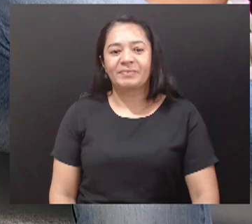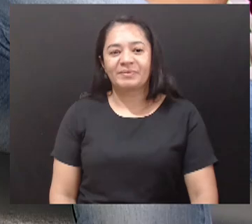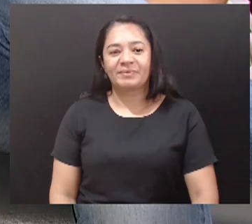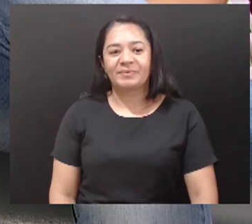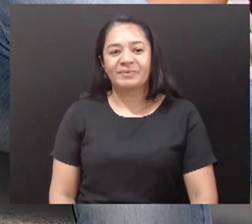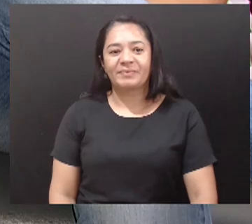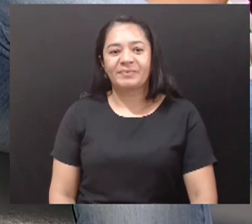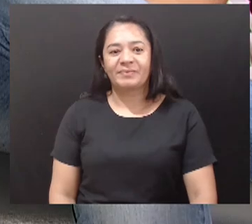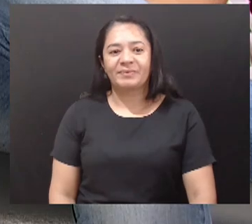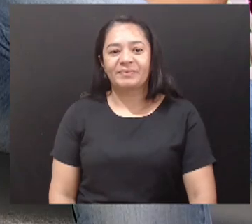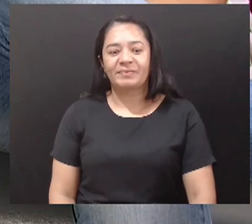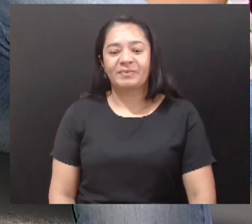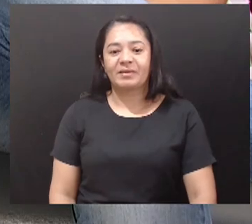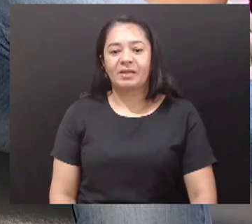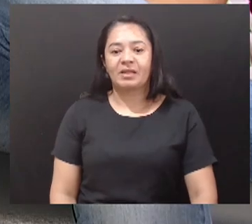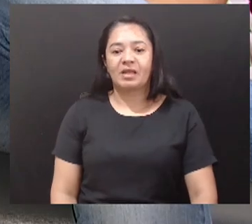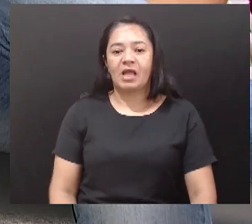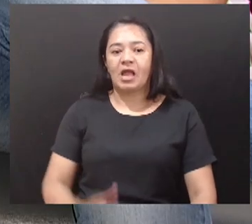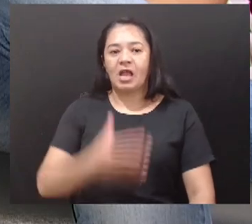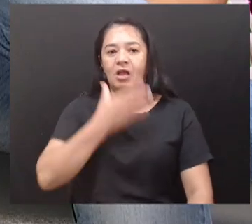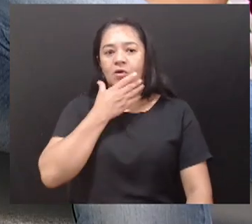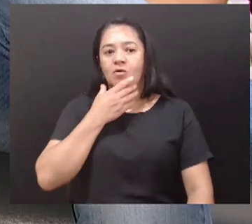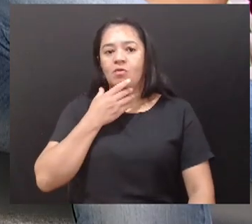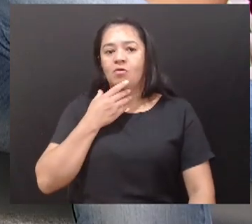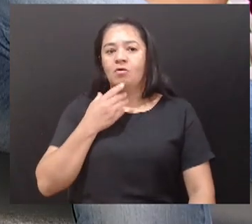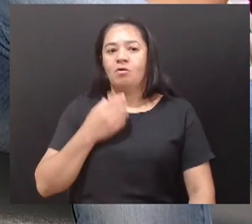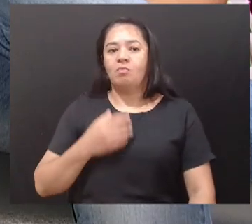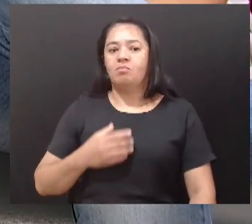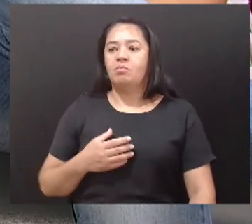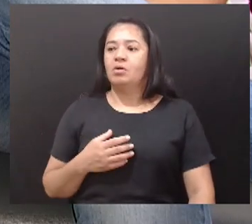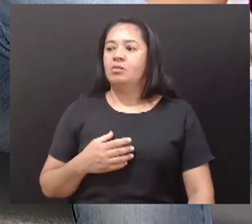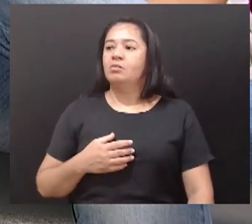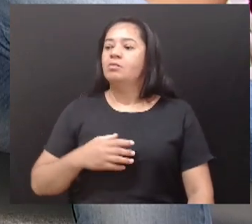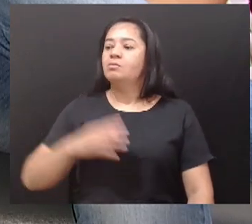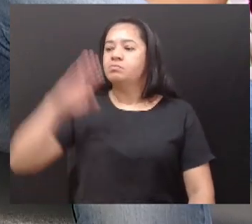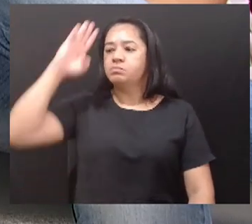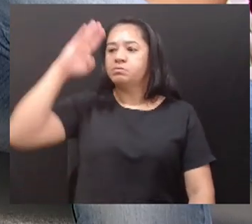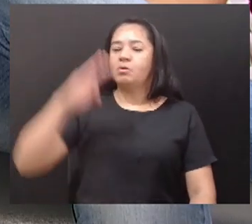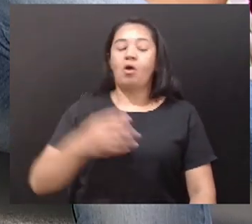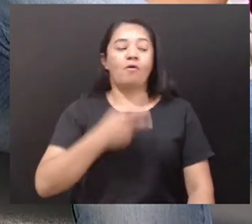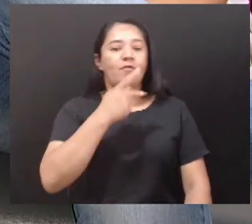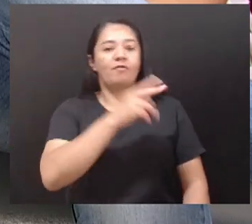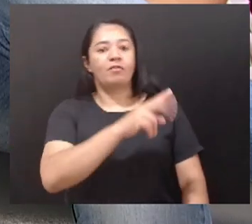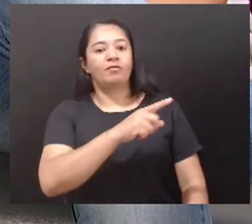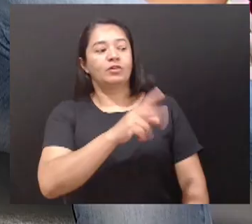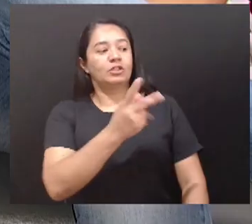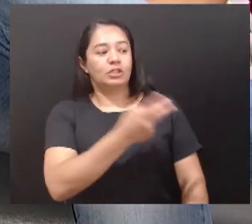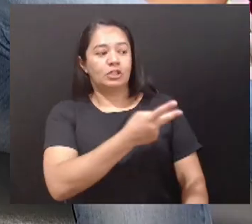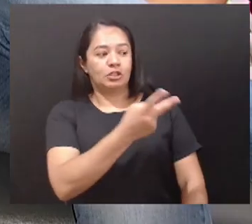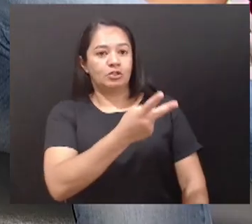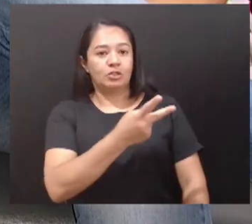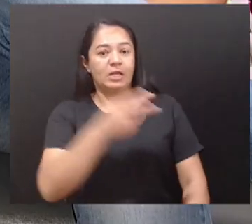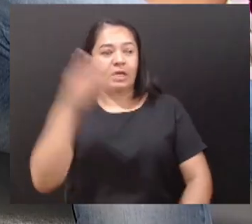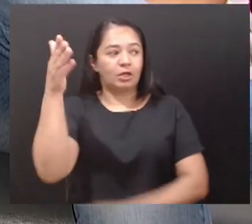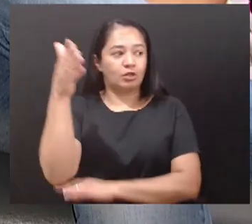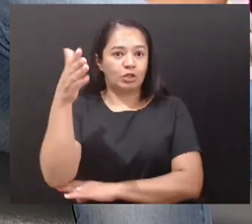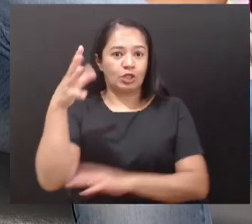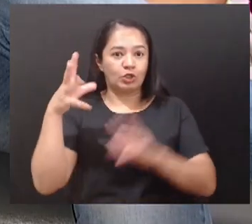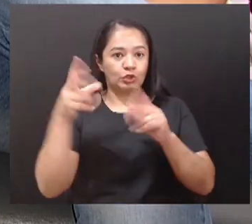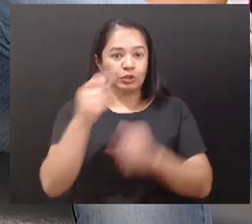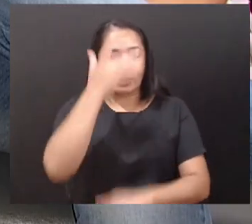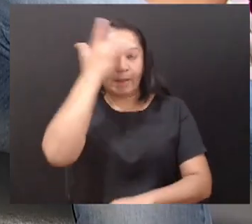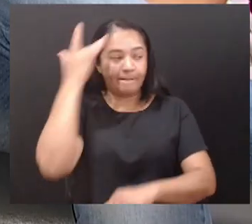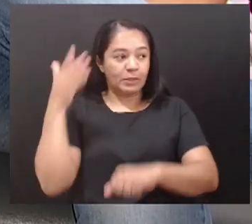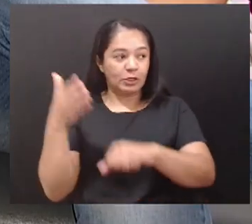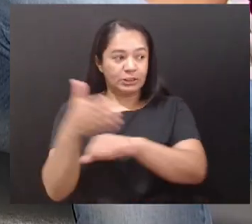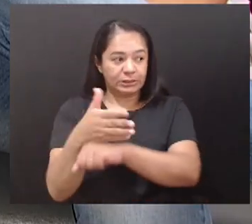o segurança de Portugal falou assim, ó, eu vou falar uma coisa para vocês dois. No hotel, todo mundo tem acesso